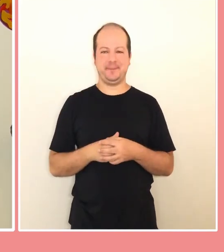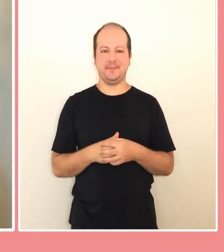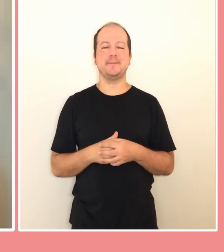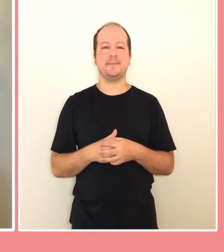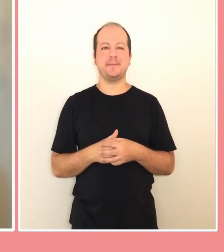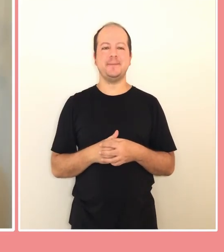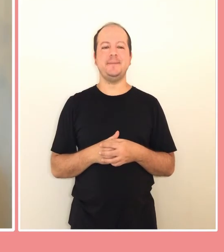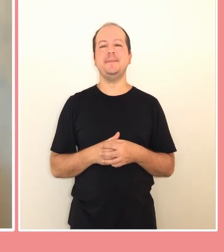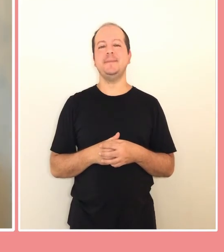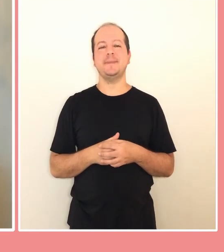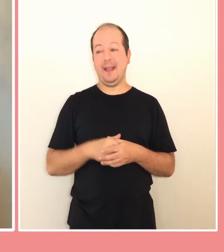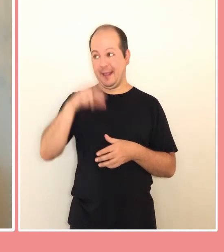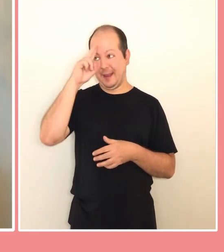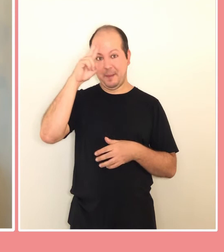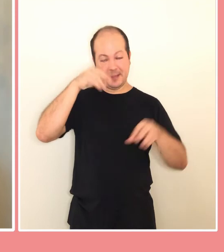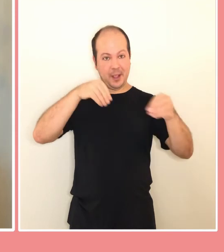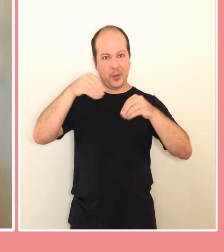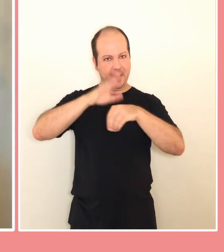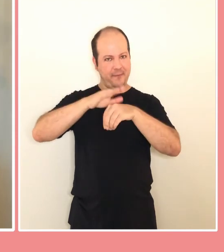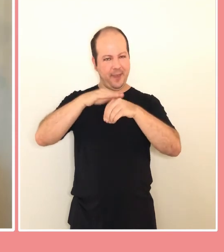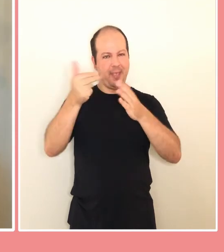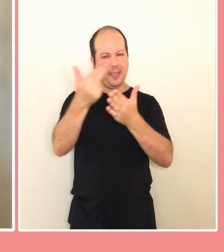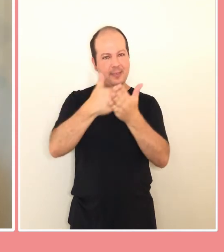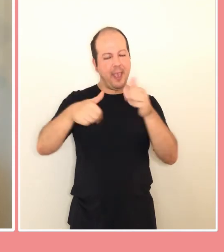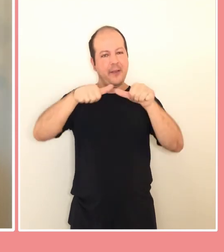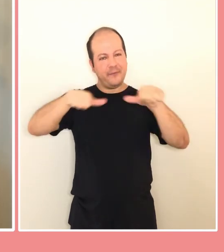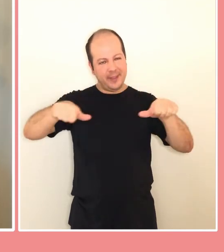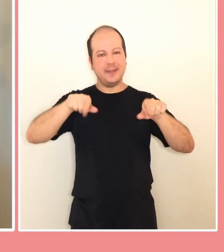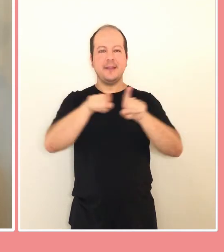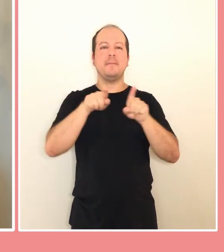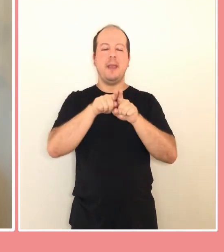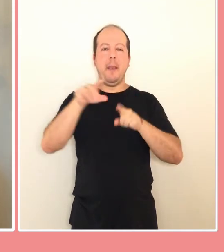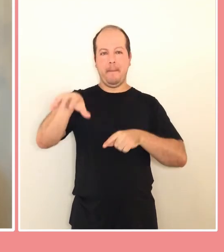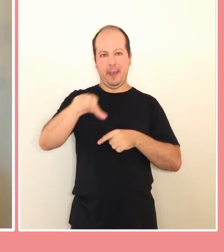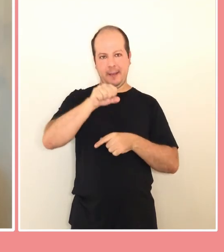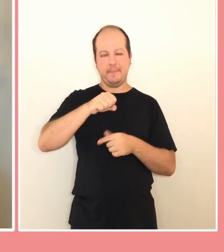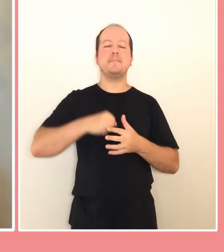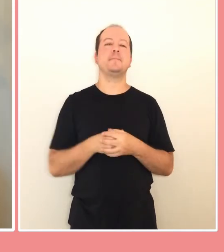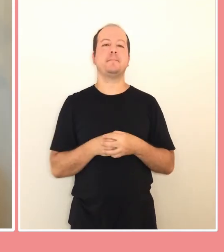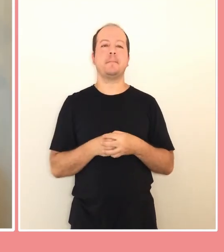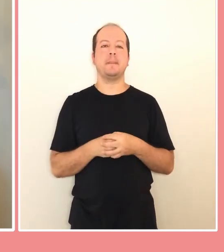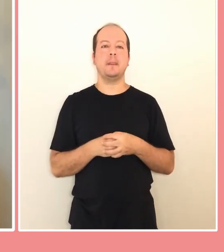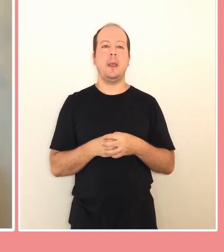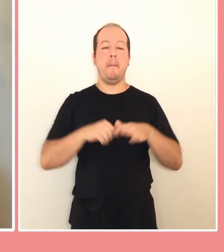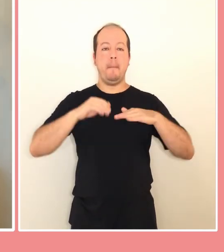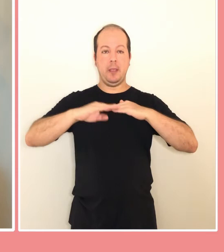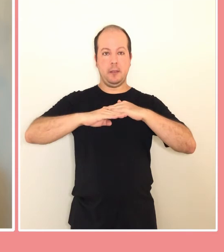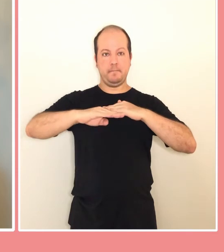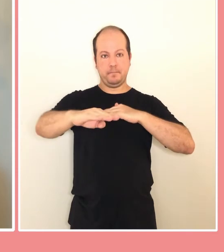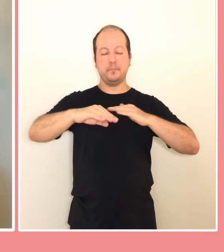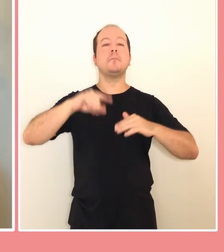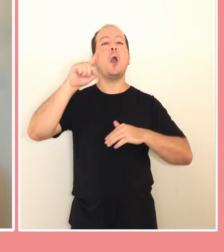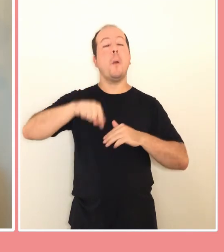Bom, vamos então pegar agora a nossa máscara, colocar sobre a mesa. Uma